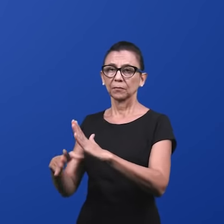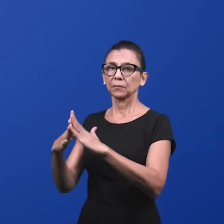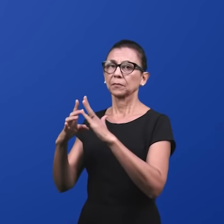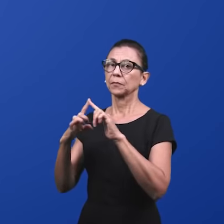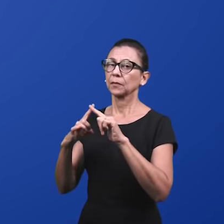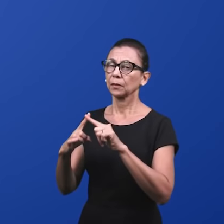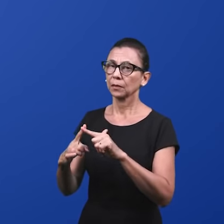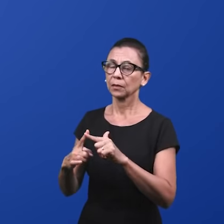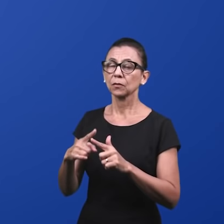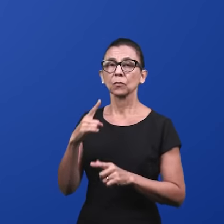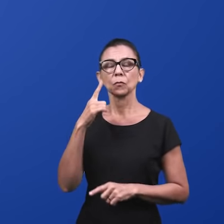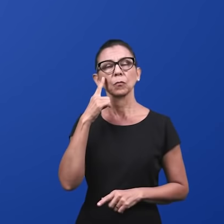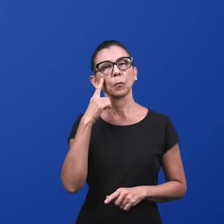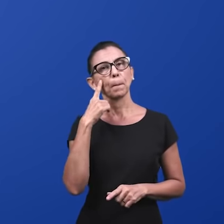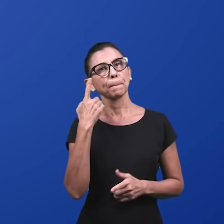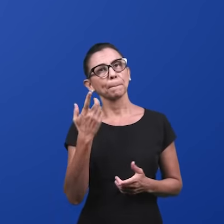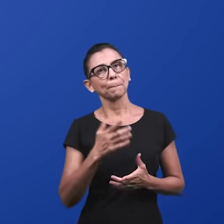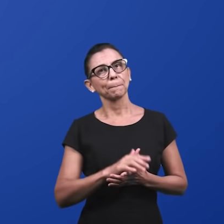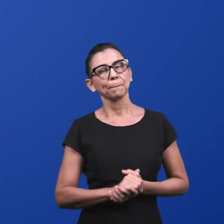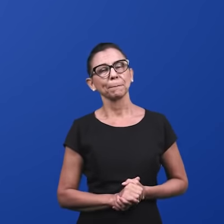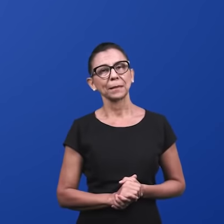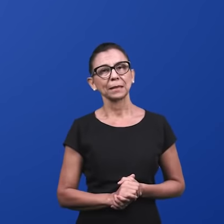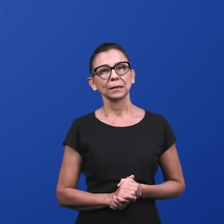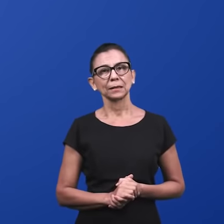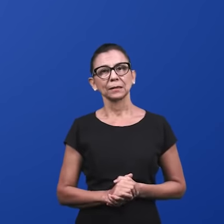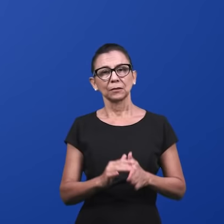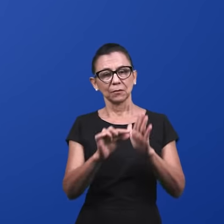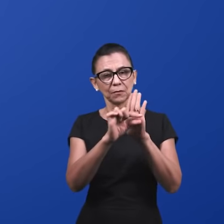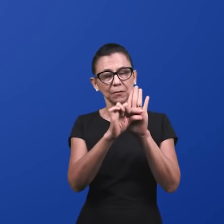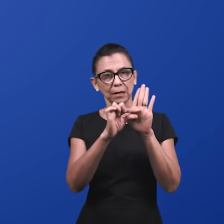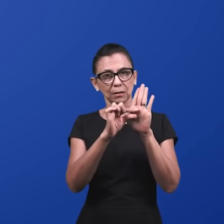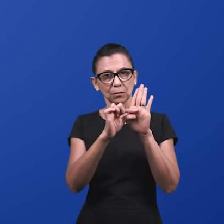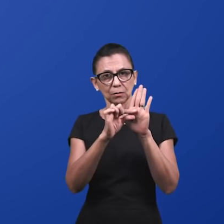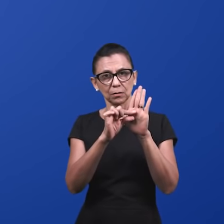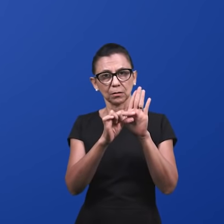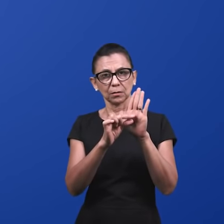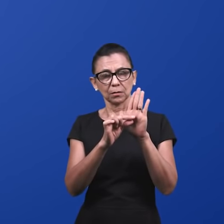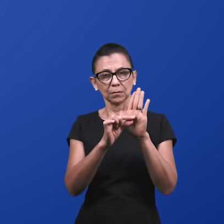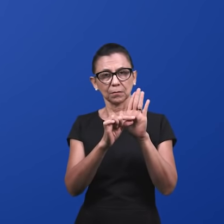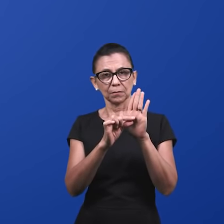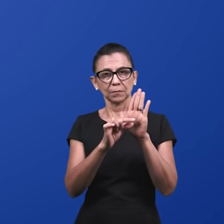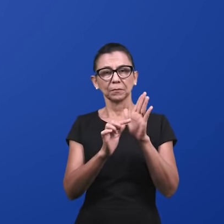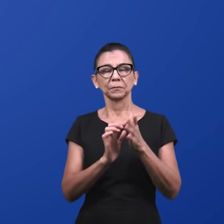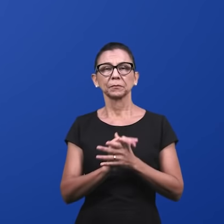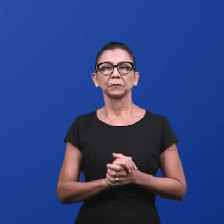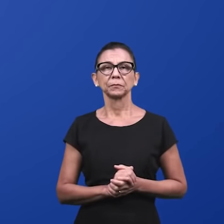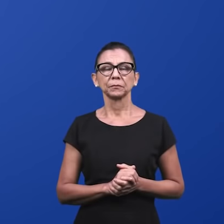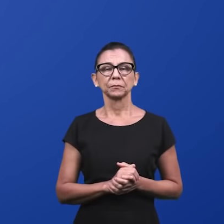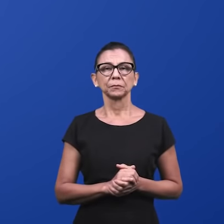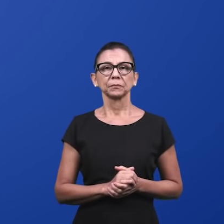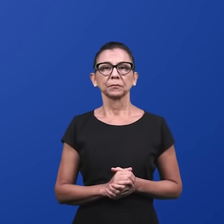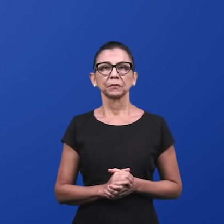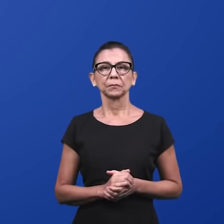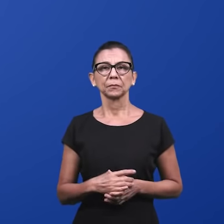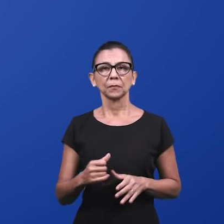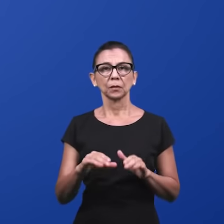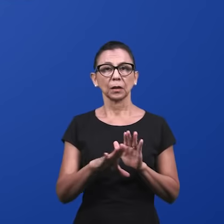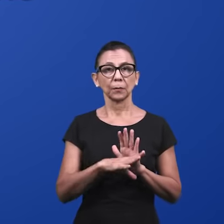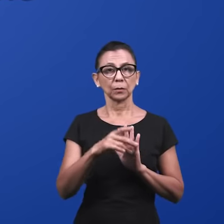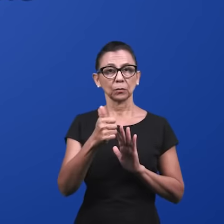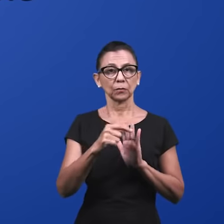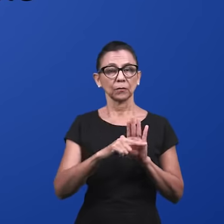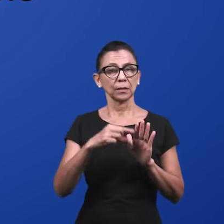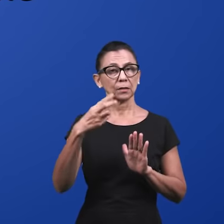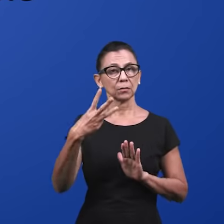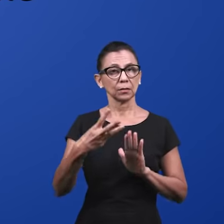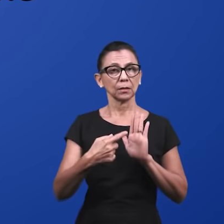igreja. Nós vamos encontrar em dois versos que vamos citar como exemplo, ali no capítulo 1, verso 3, quando